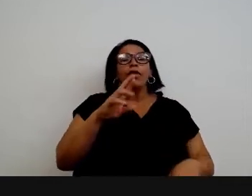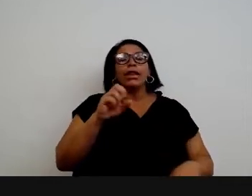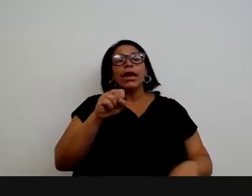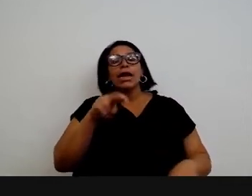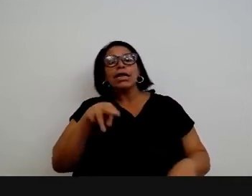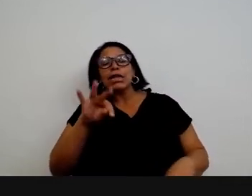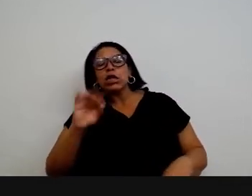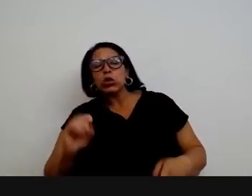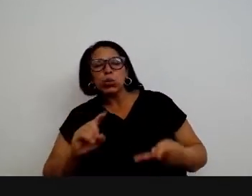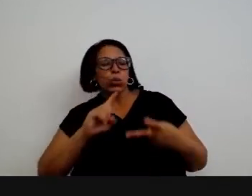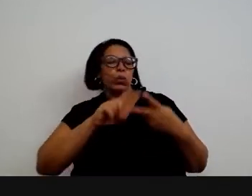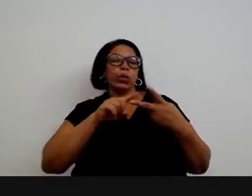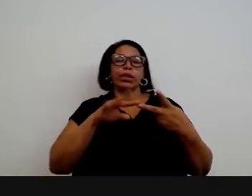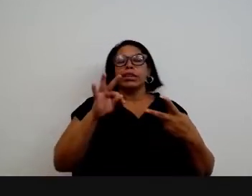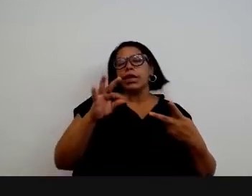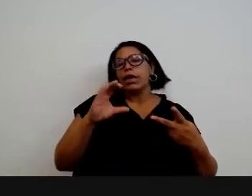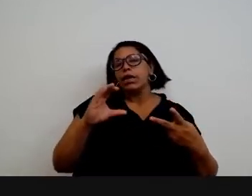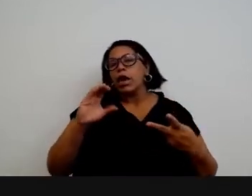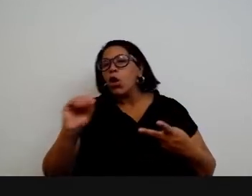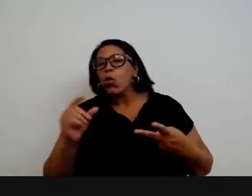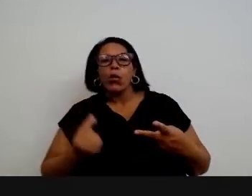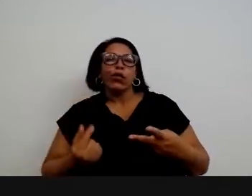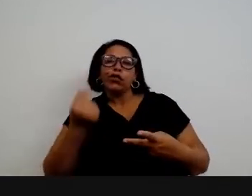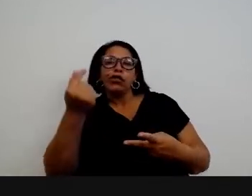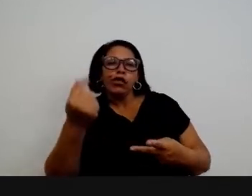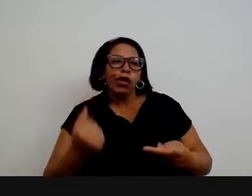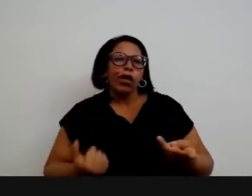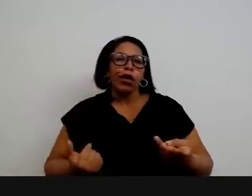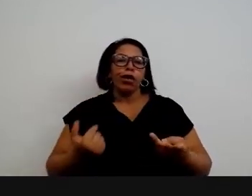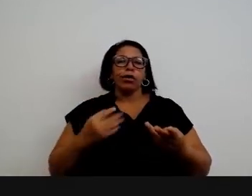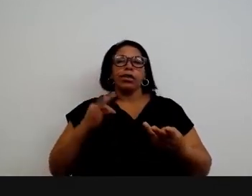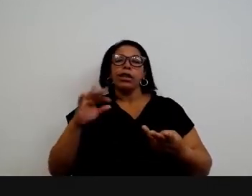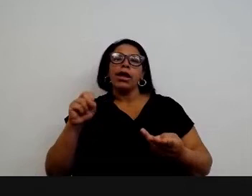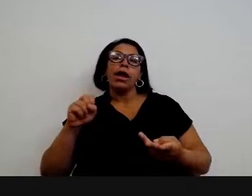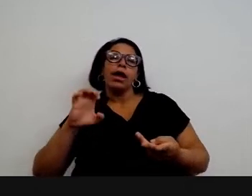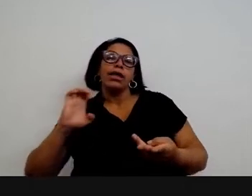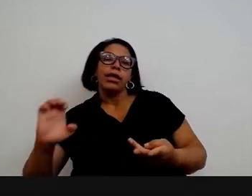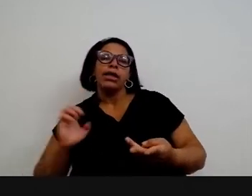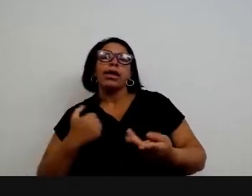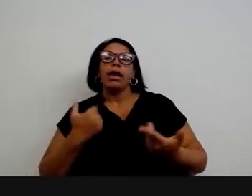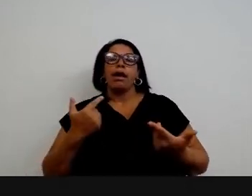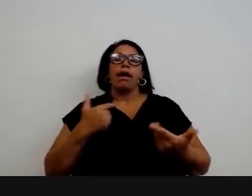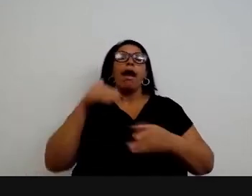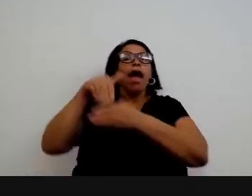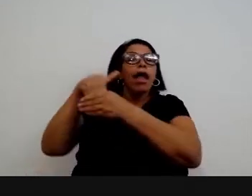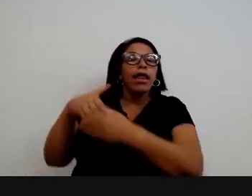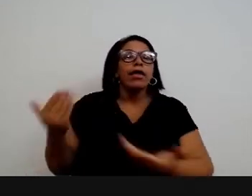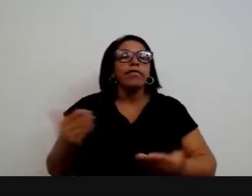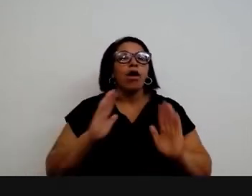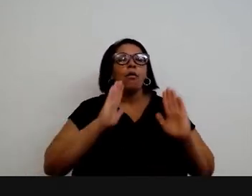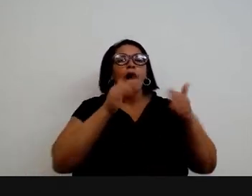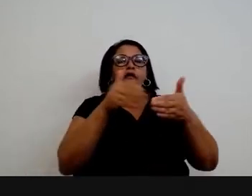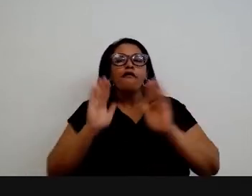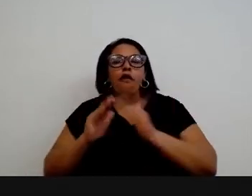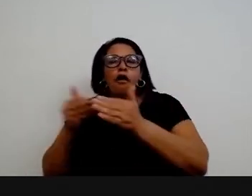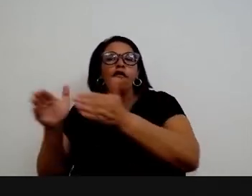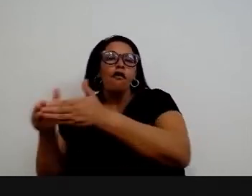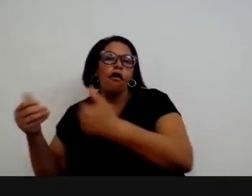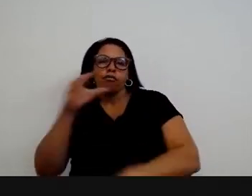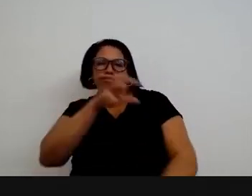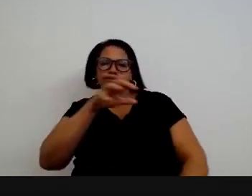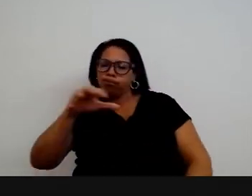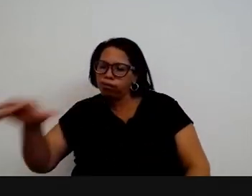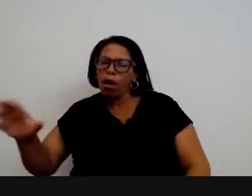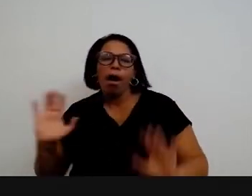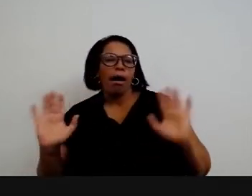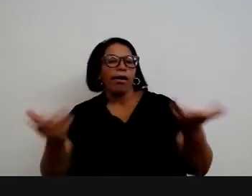ela alinhava isso tudo, né? Ela costura, ela dá, a agulha de